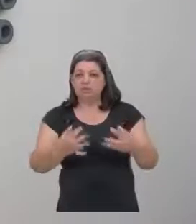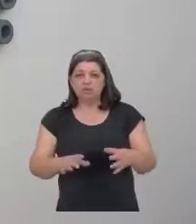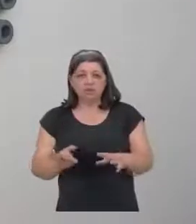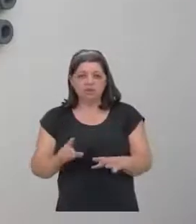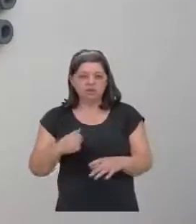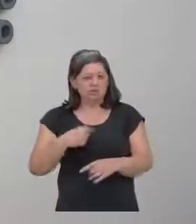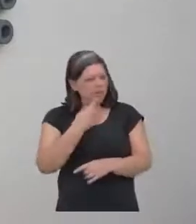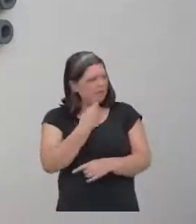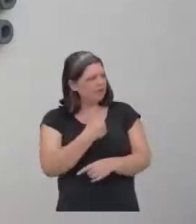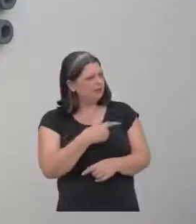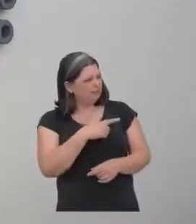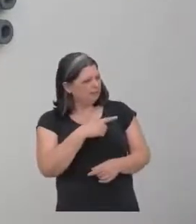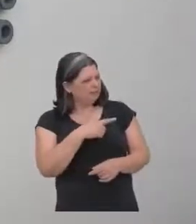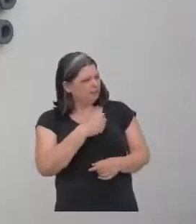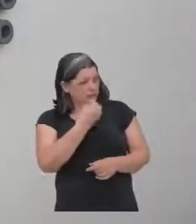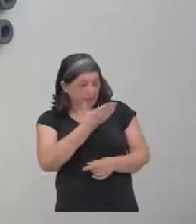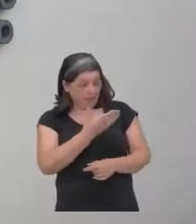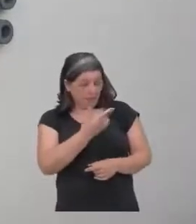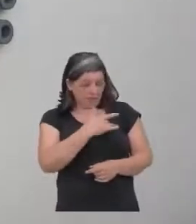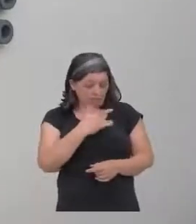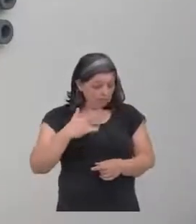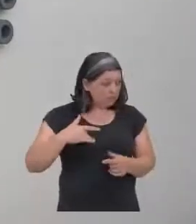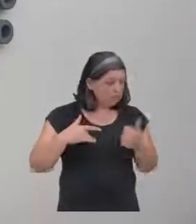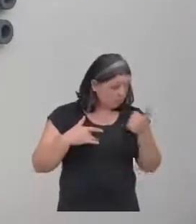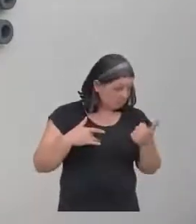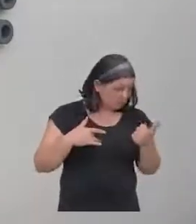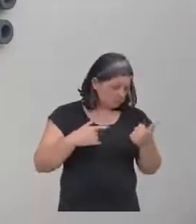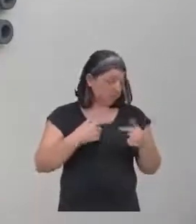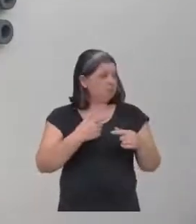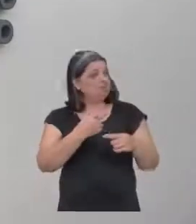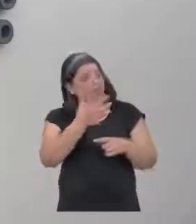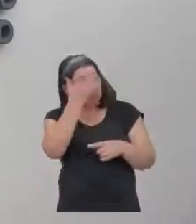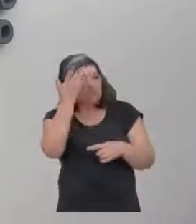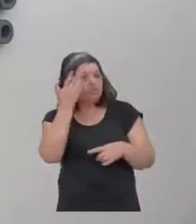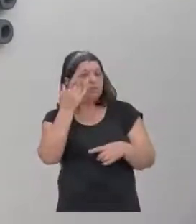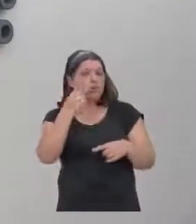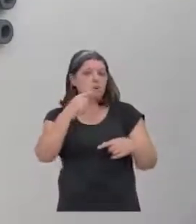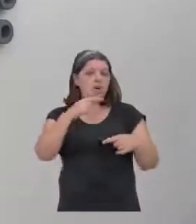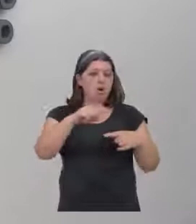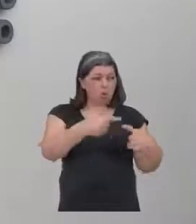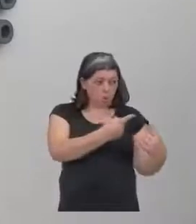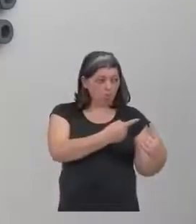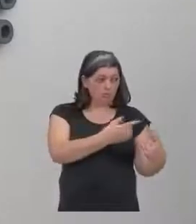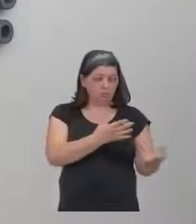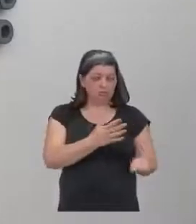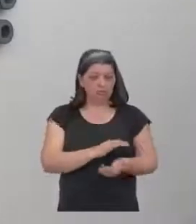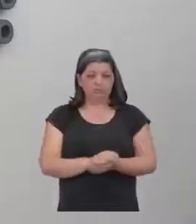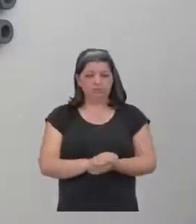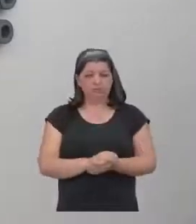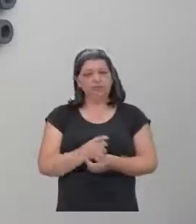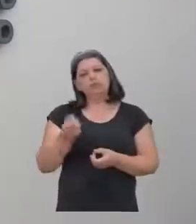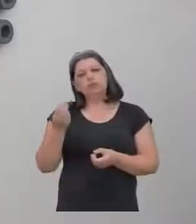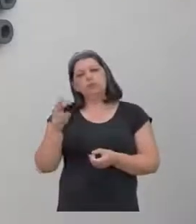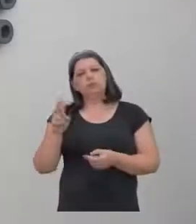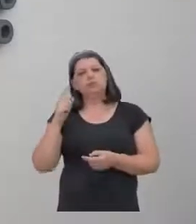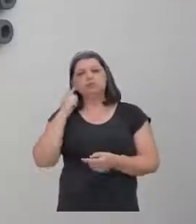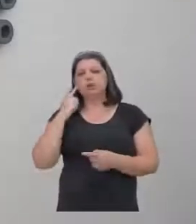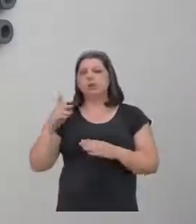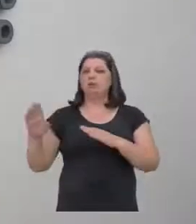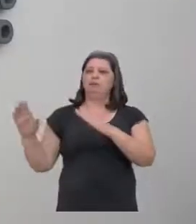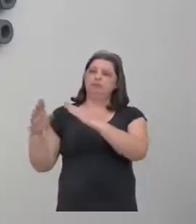tem alguma mancha no seu corpo, alguém te maltratou, alguém está te machucando. É em casa, às vezes, né? É na rua, na vizinhança, para ver se você está